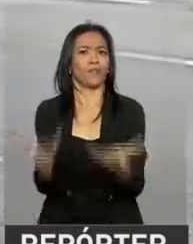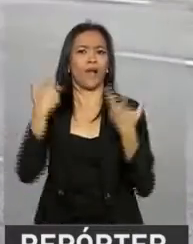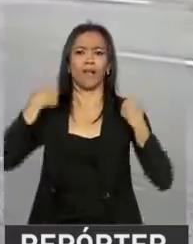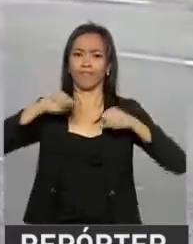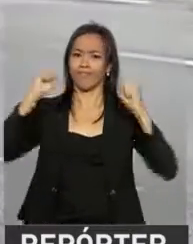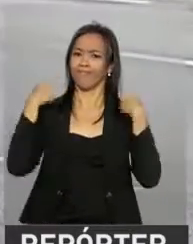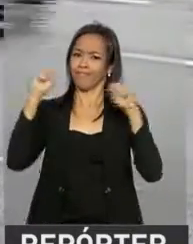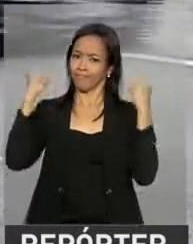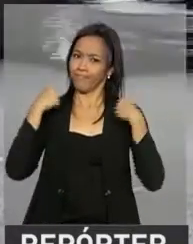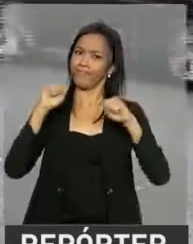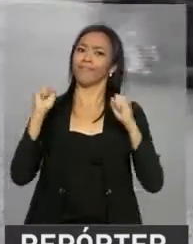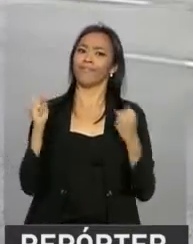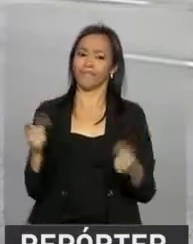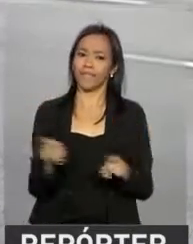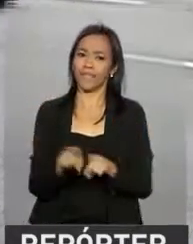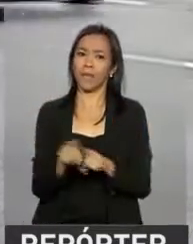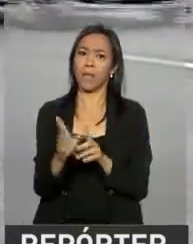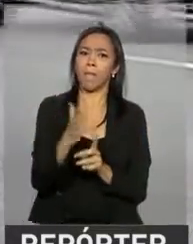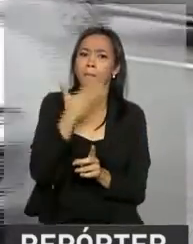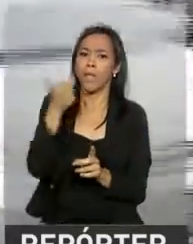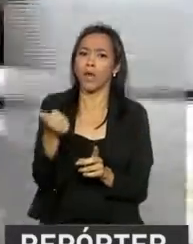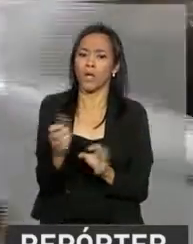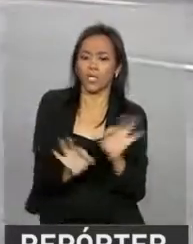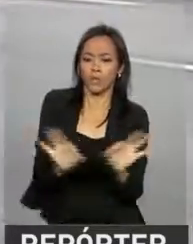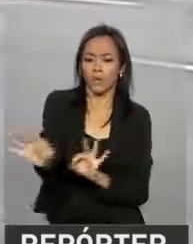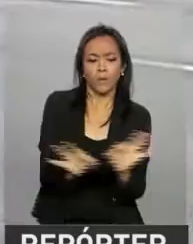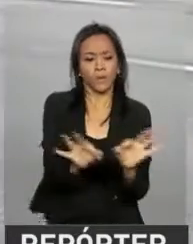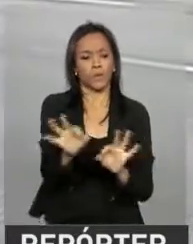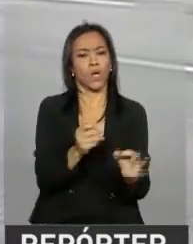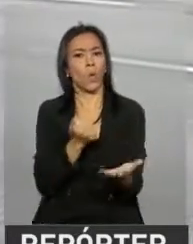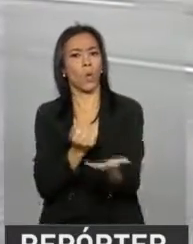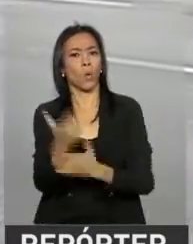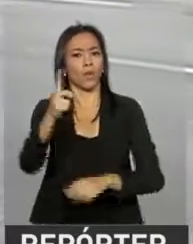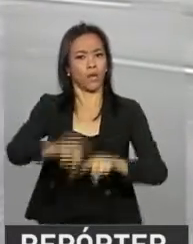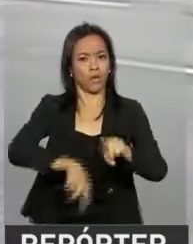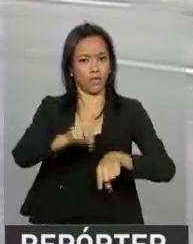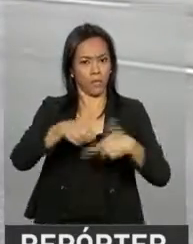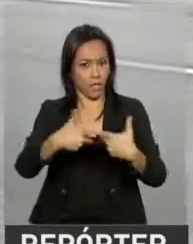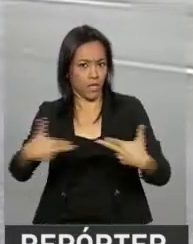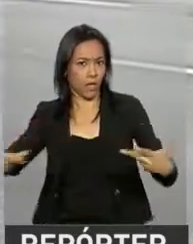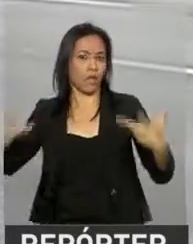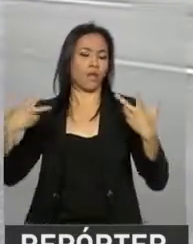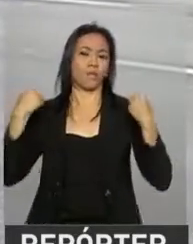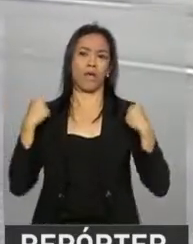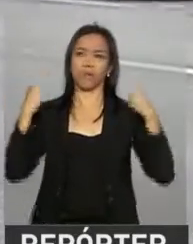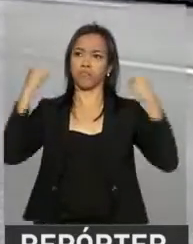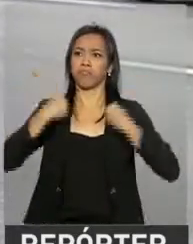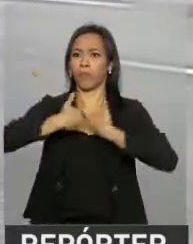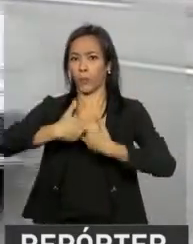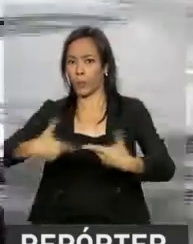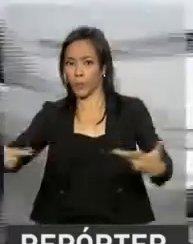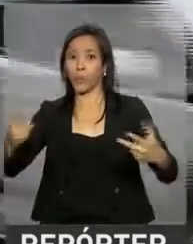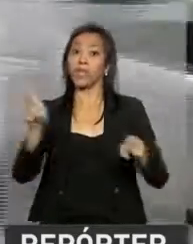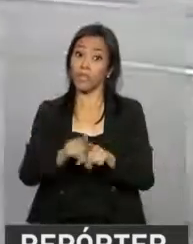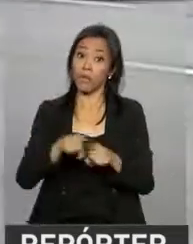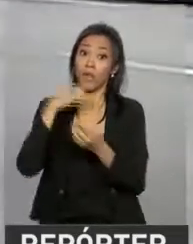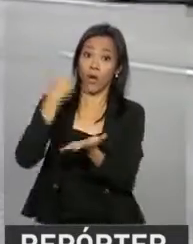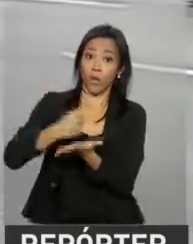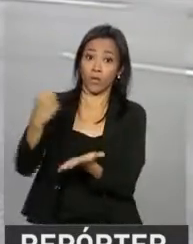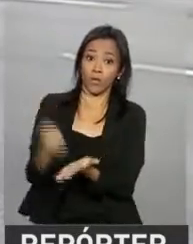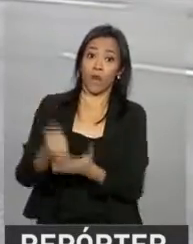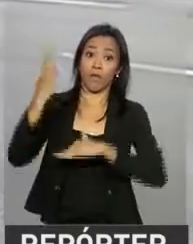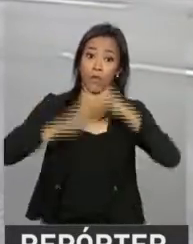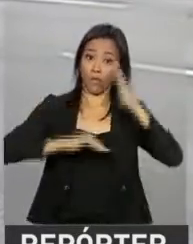físicos ampliando a infraestrutura é comprando equipamentos adequados e na contratação de profissionais qualificados